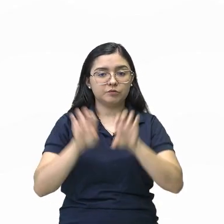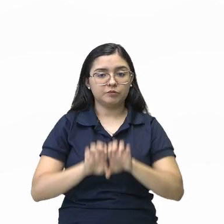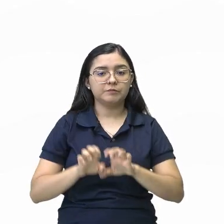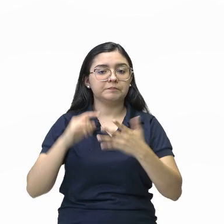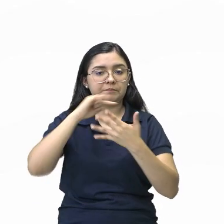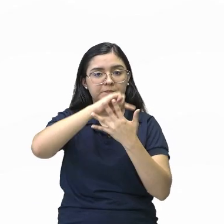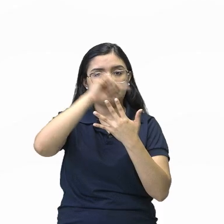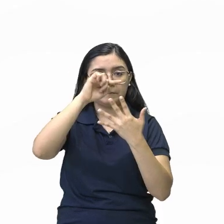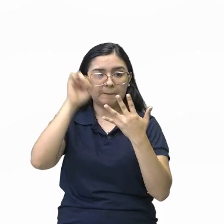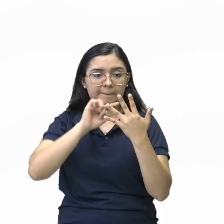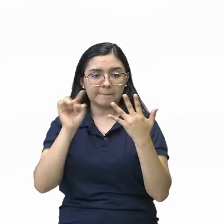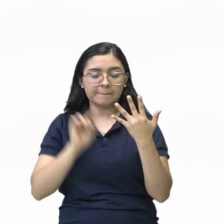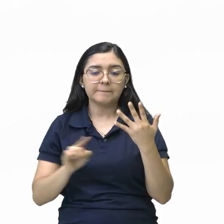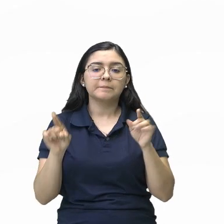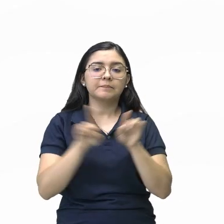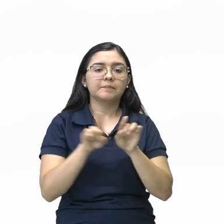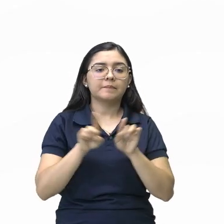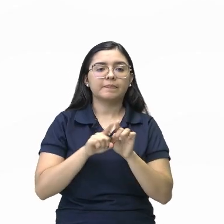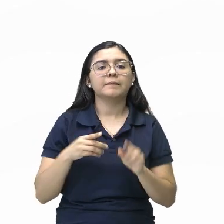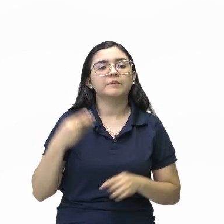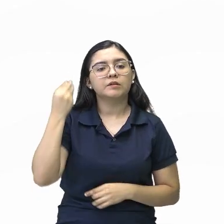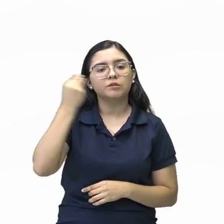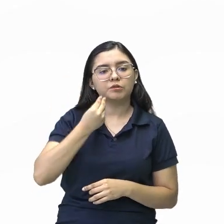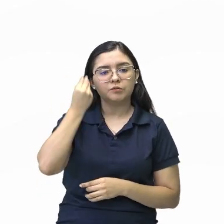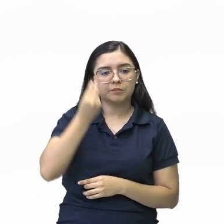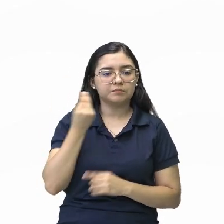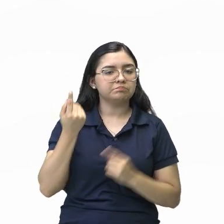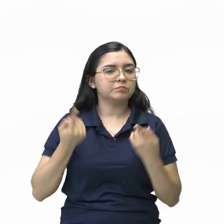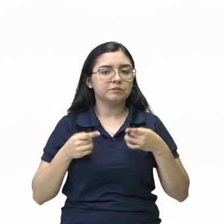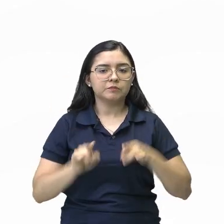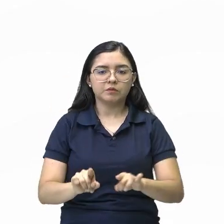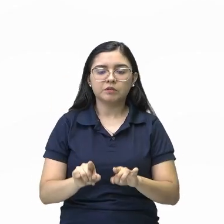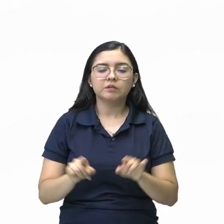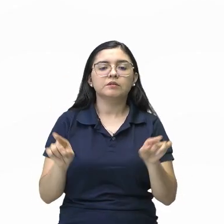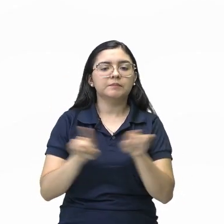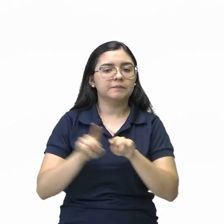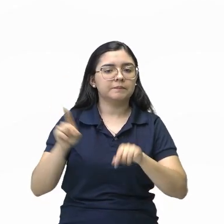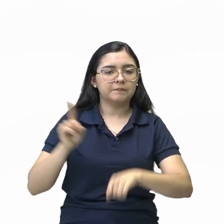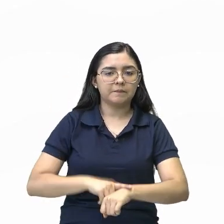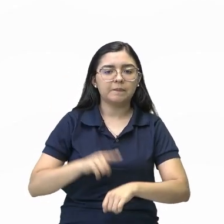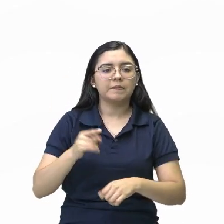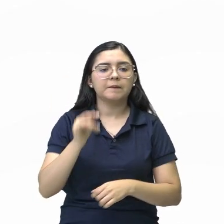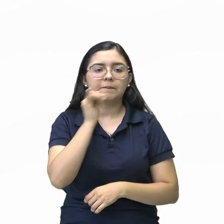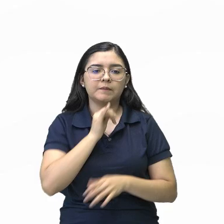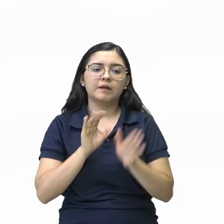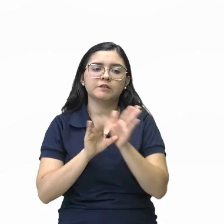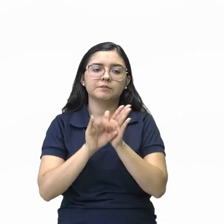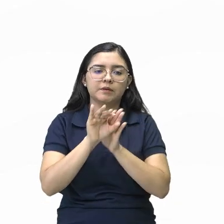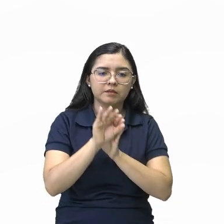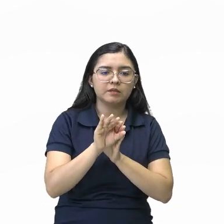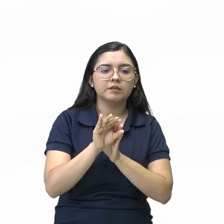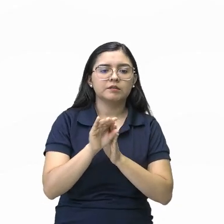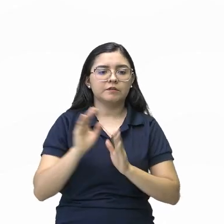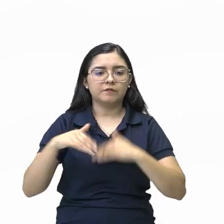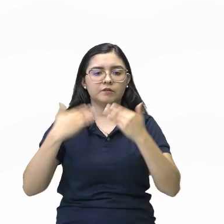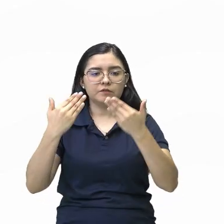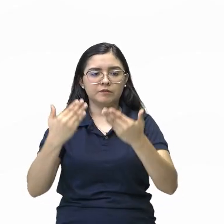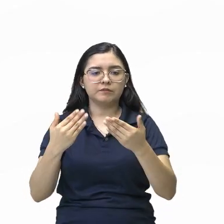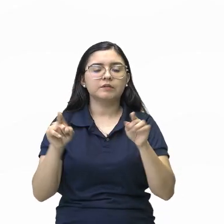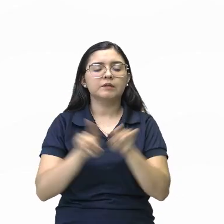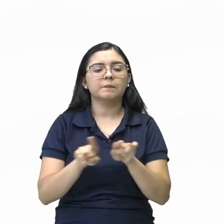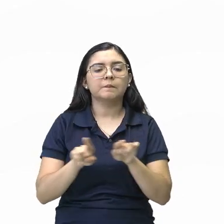filogenéticas. Nós temos aí os experimentos em tempo real, né? Um exemplo aí são as bactérias